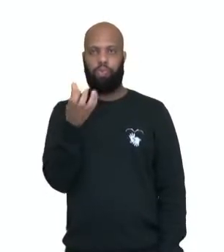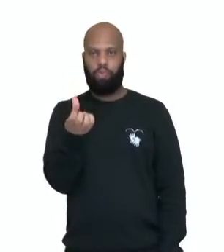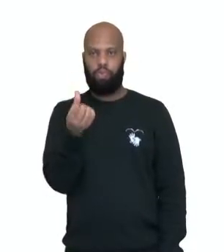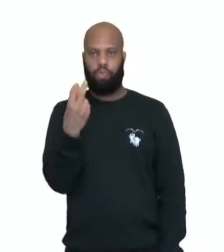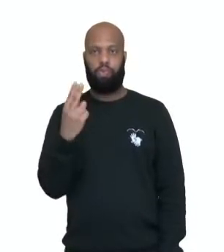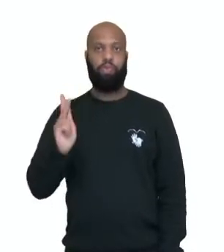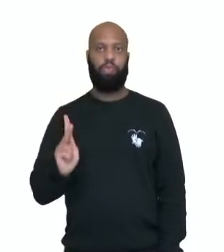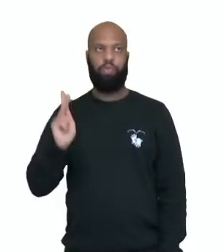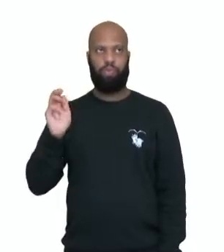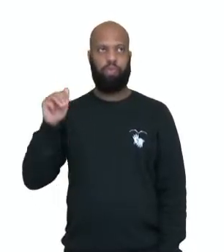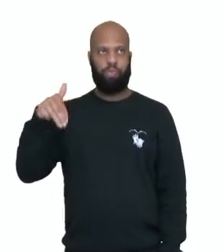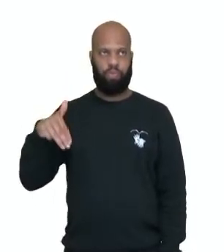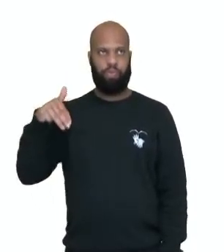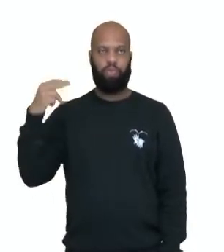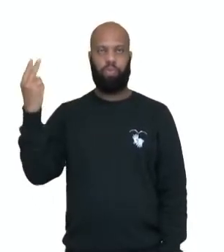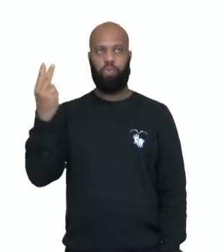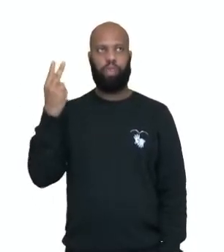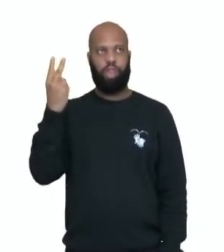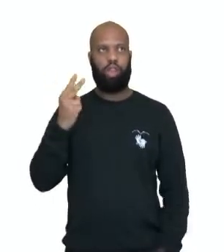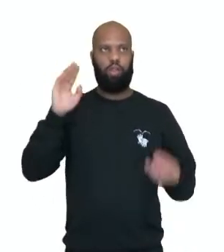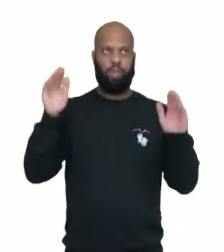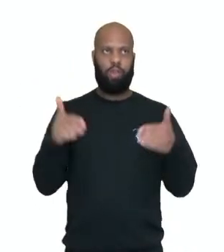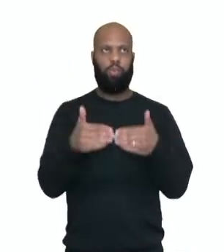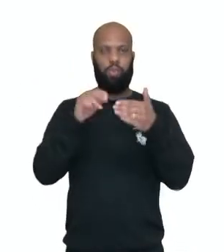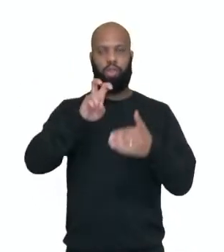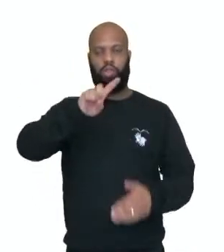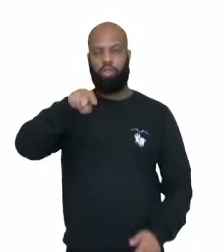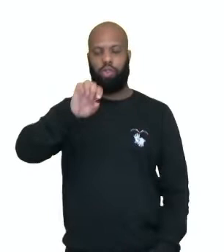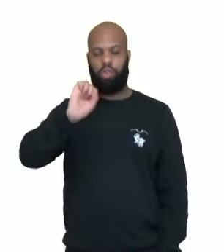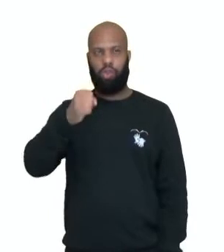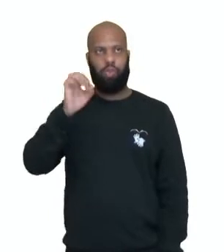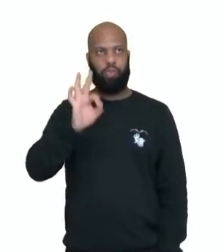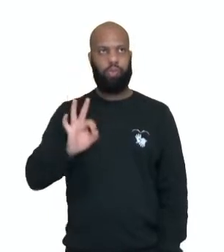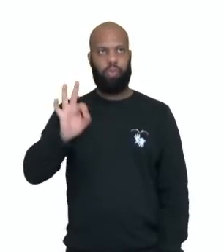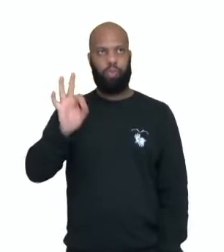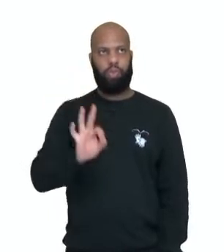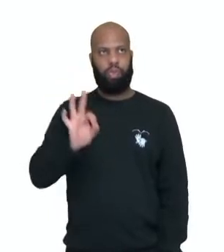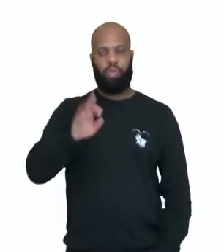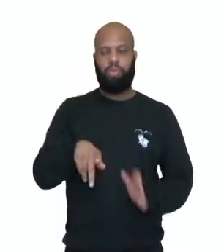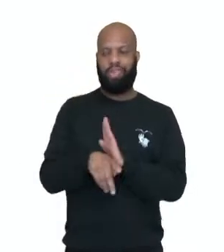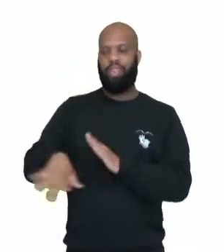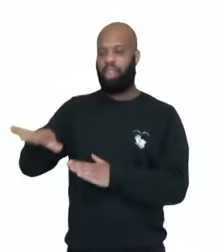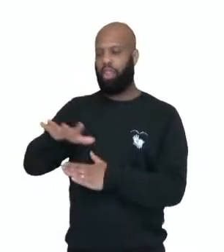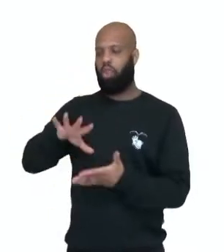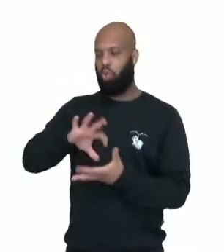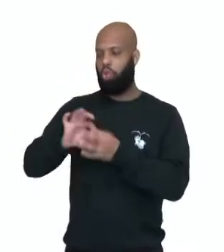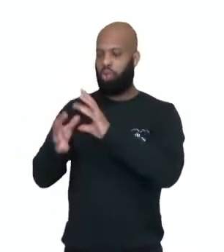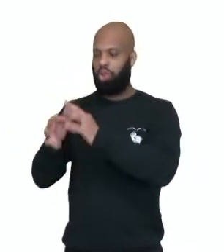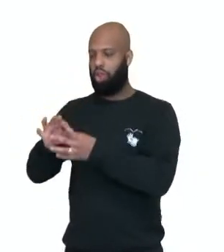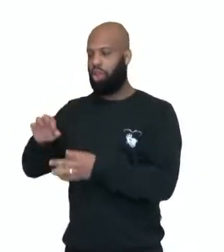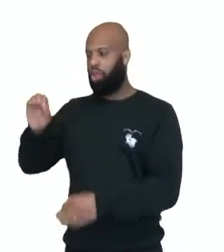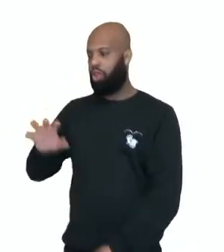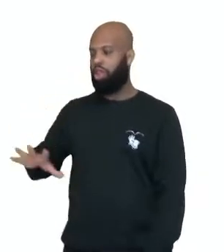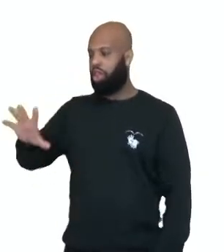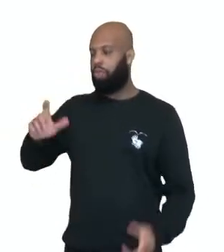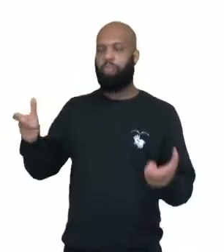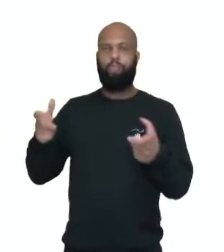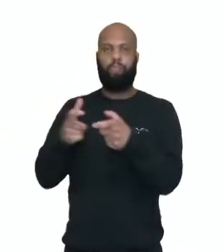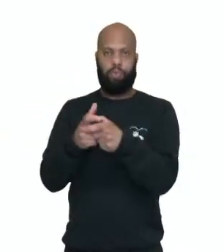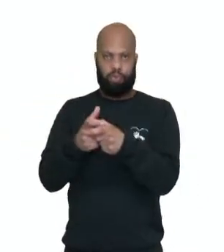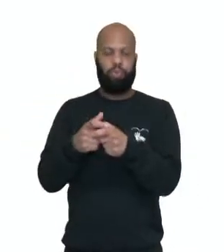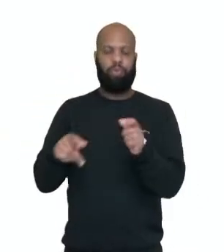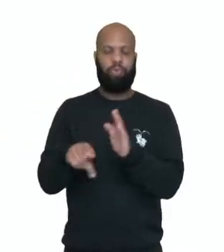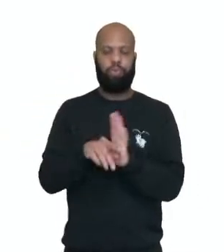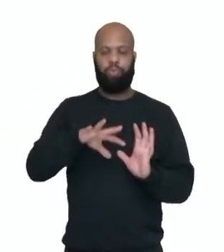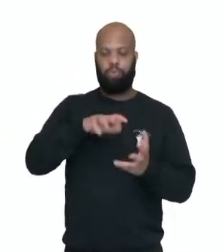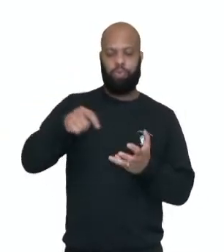8.526.462 quilômetros quadrados, correspondendo a 5,8% das áreas continentais, a Oceania é o menor continente terrestre.